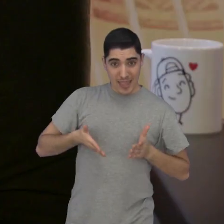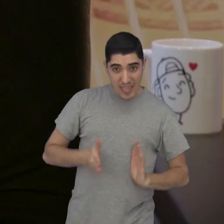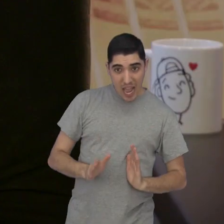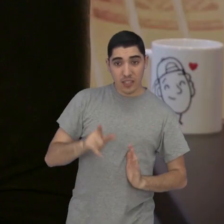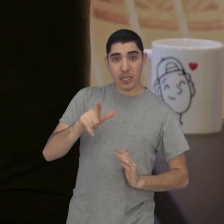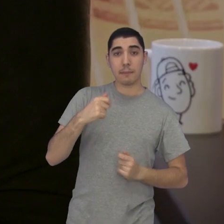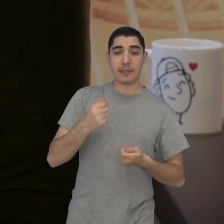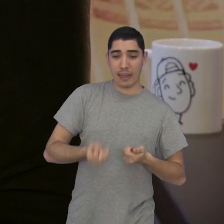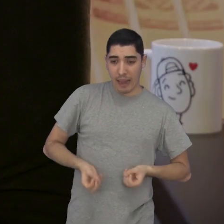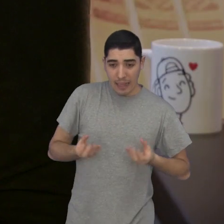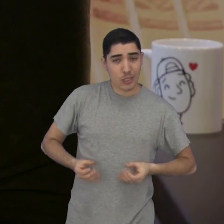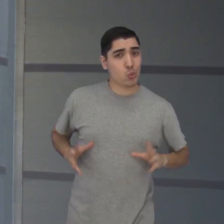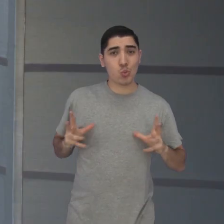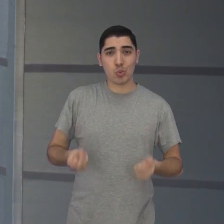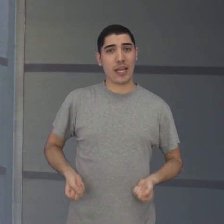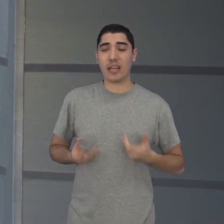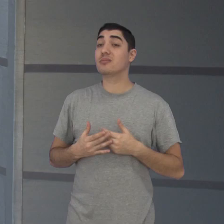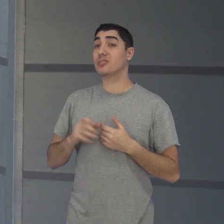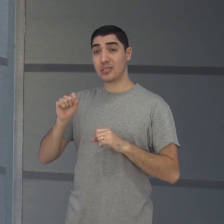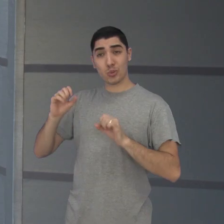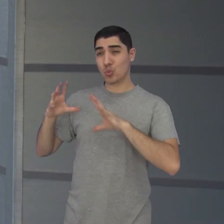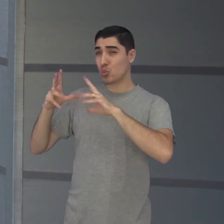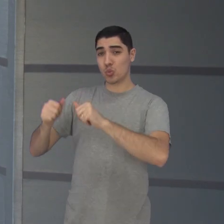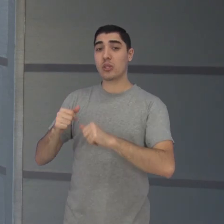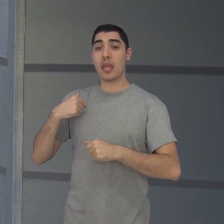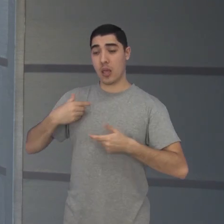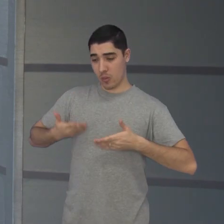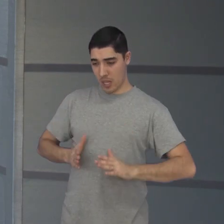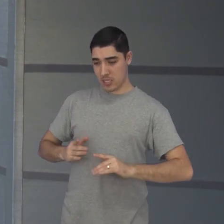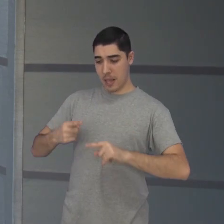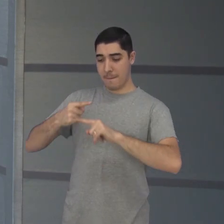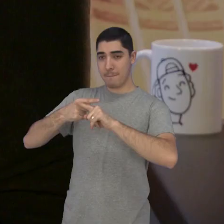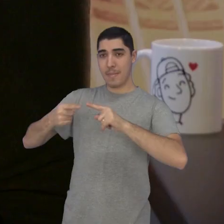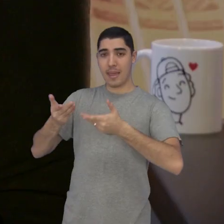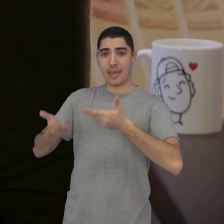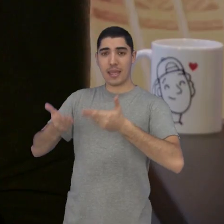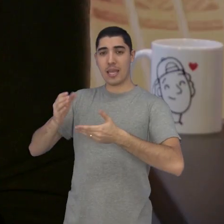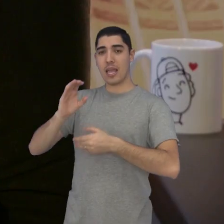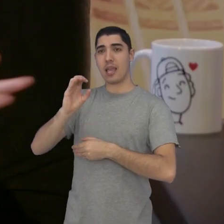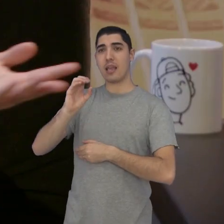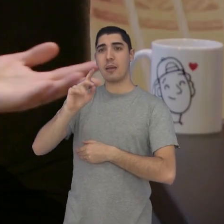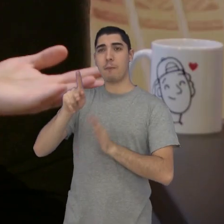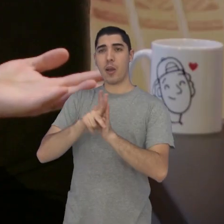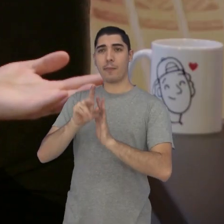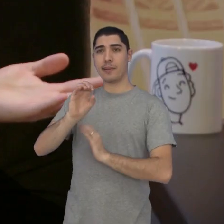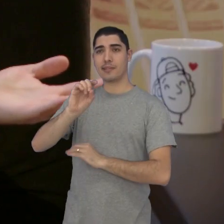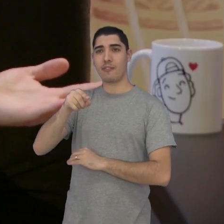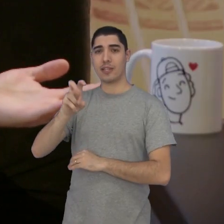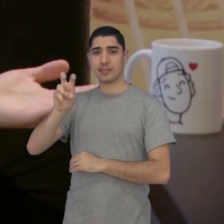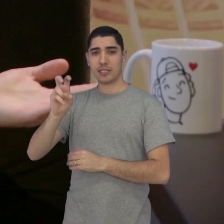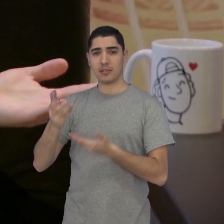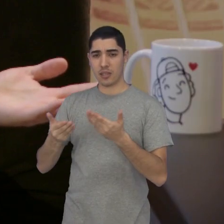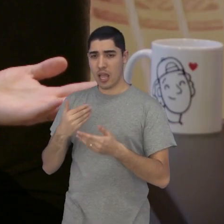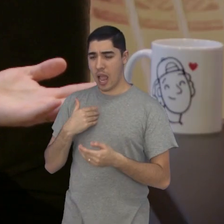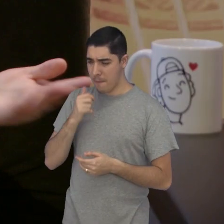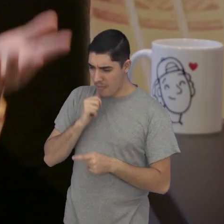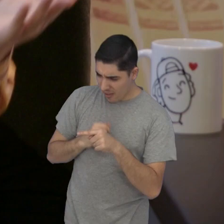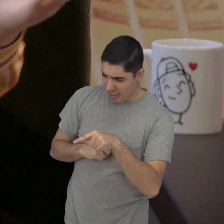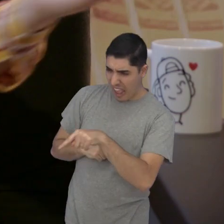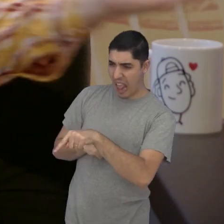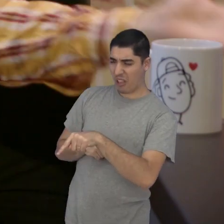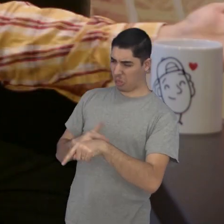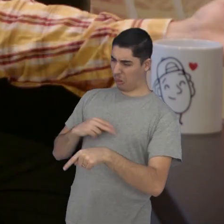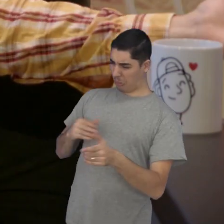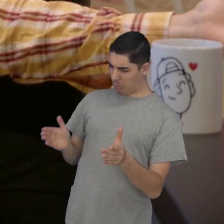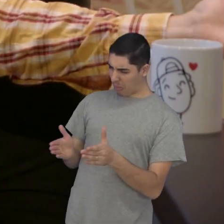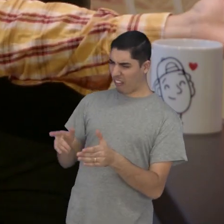você gasta. Pra morrer, você gasta. Não, para tudo. A vida. Eu, quando nasci, eu nasci com meio quilo de peso. Minha orelha já era do mesmo tamanho. Meu pai